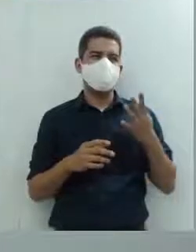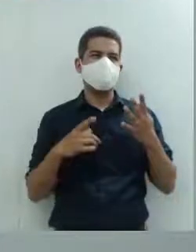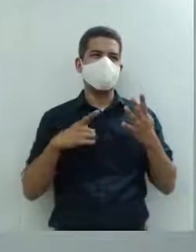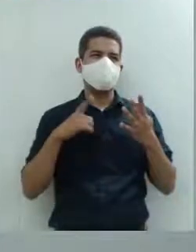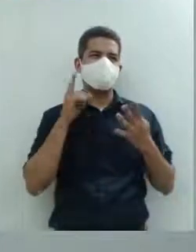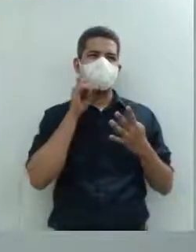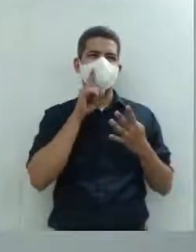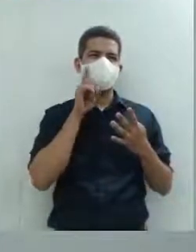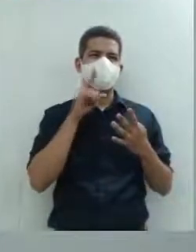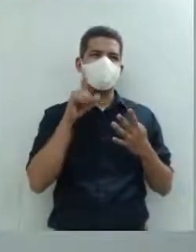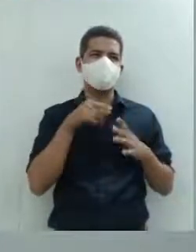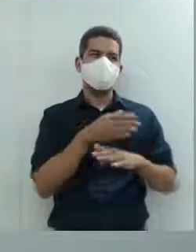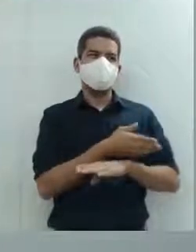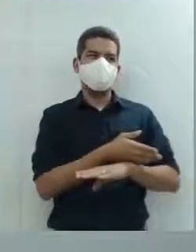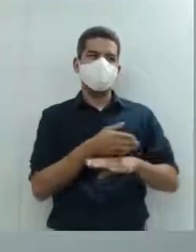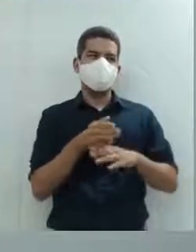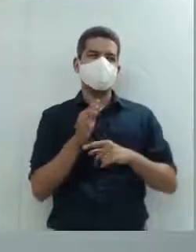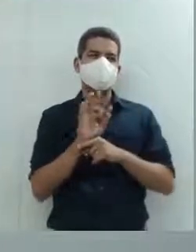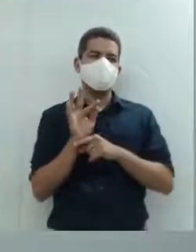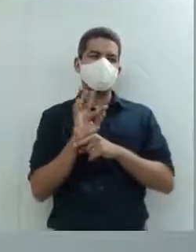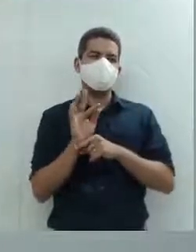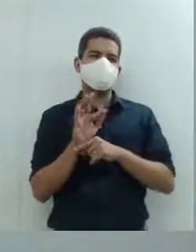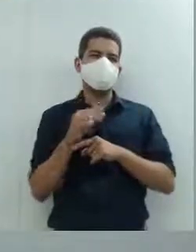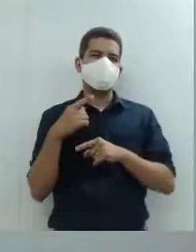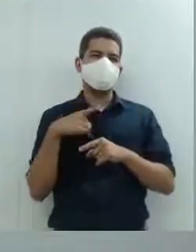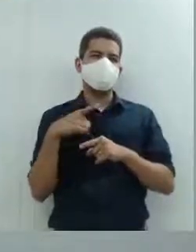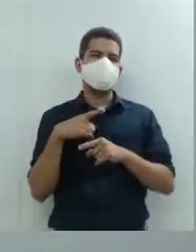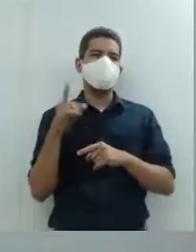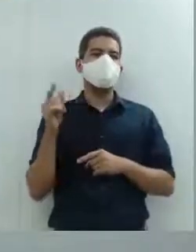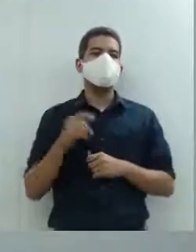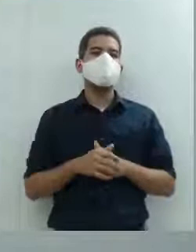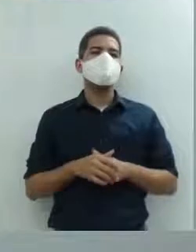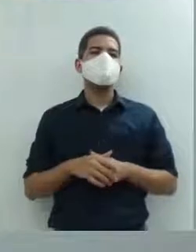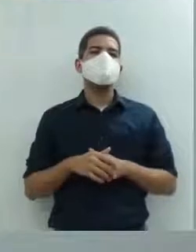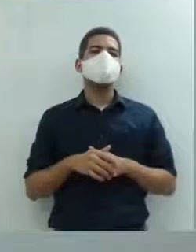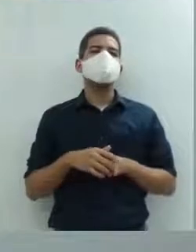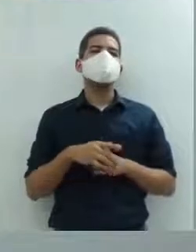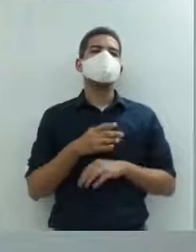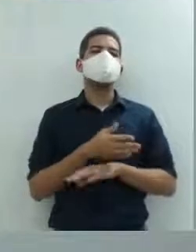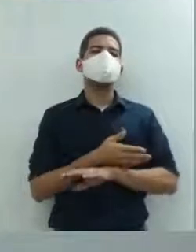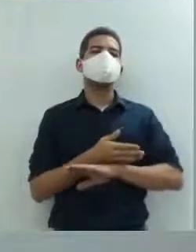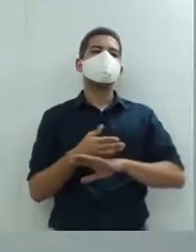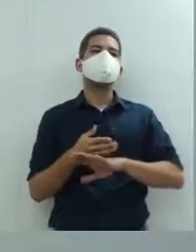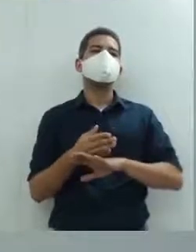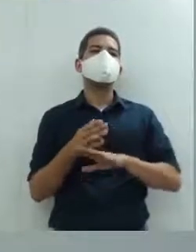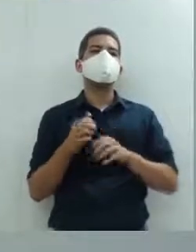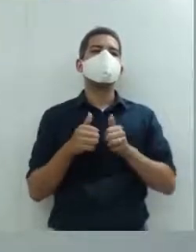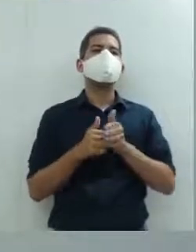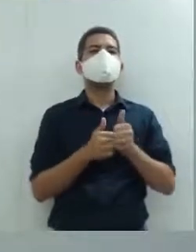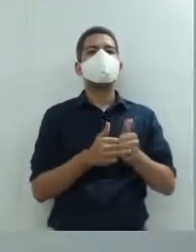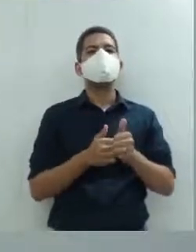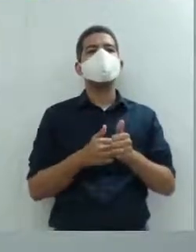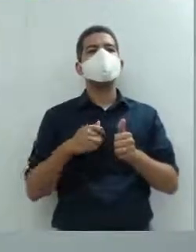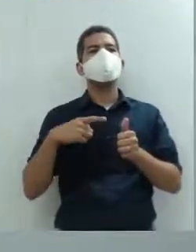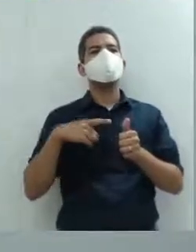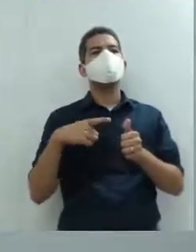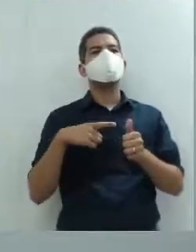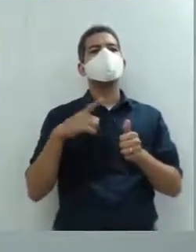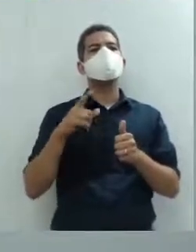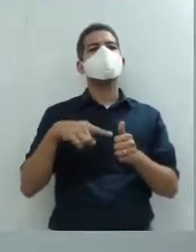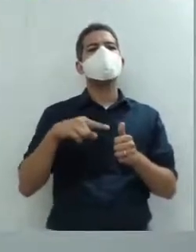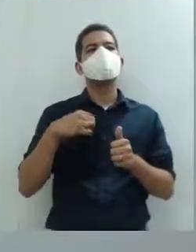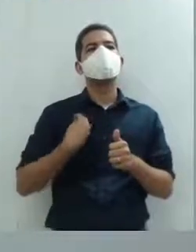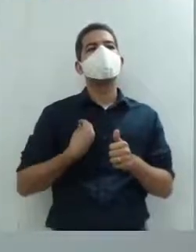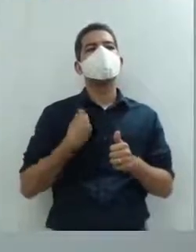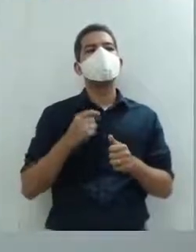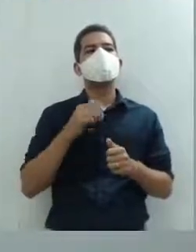porque a gente está acostumado a ver os filmes americanos, hollywoodianos, né? Então a gente vai sempre estar acompanhando isso, quando a nossa realidade é quente, quente,